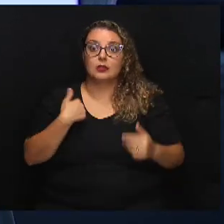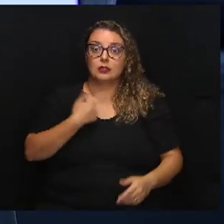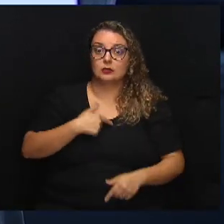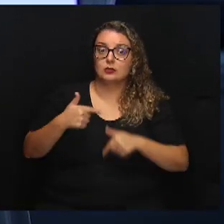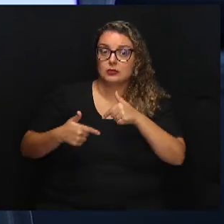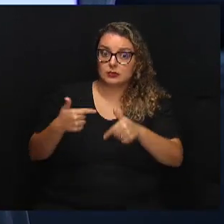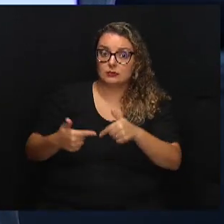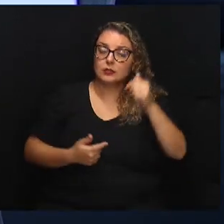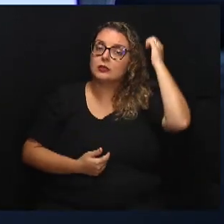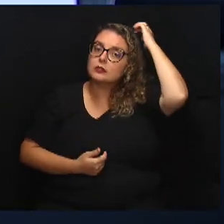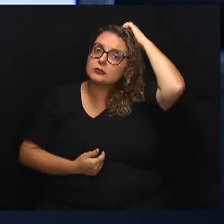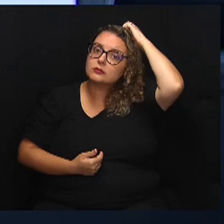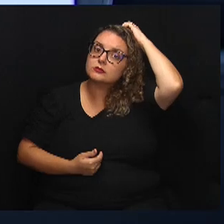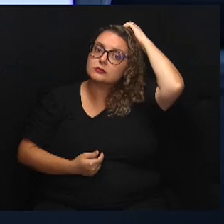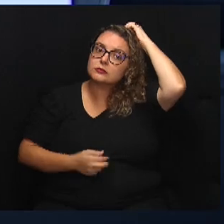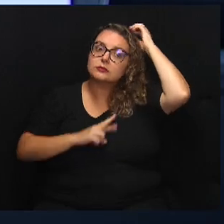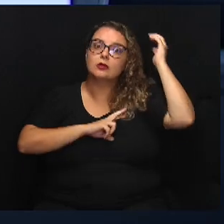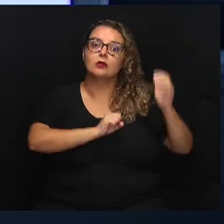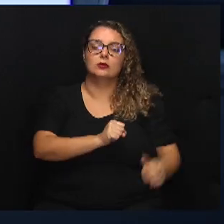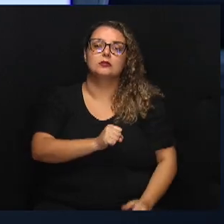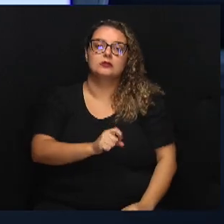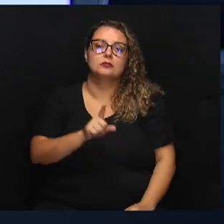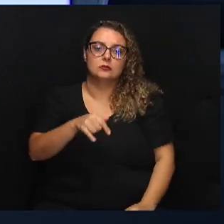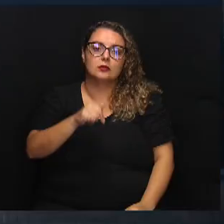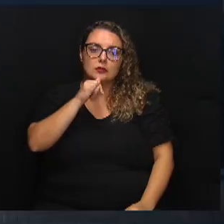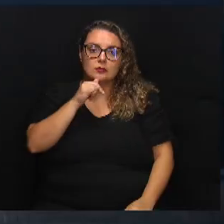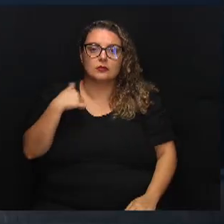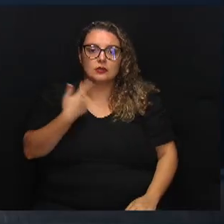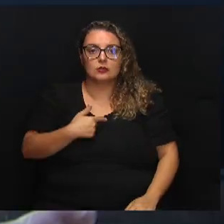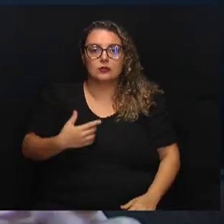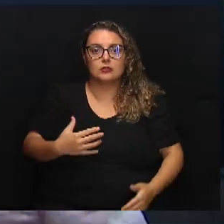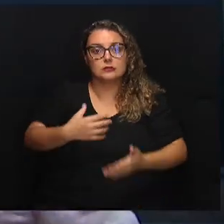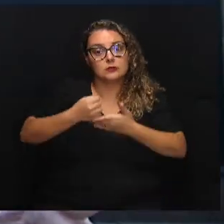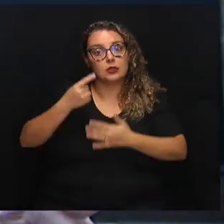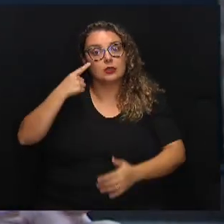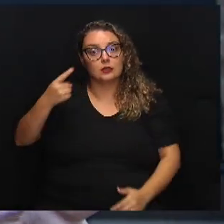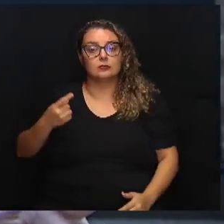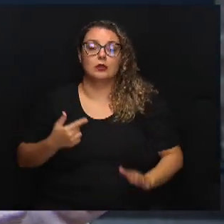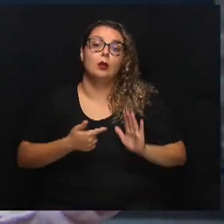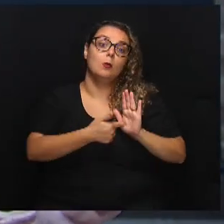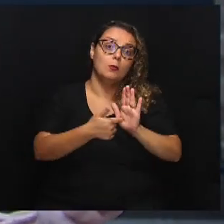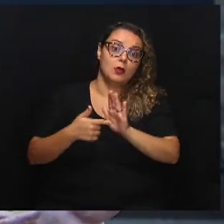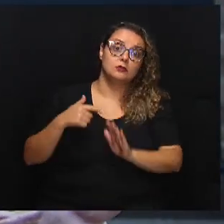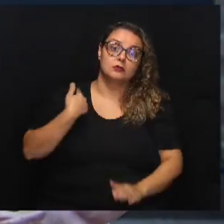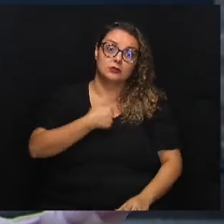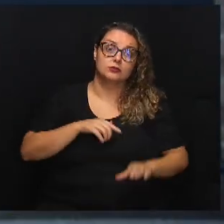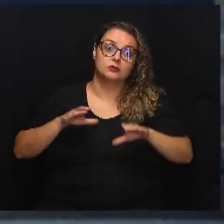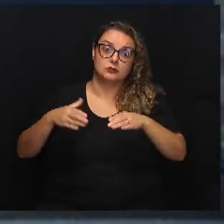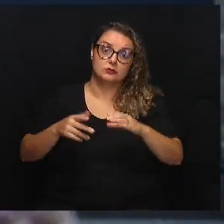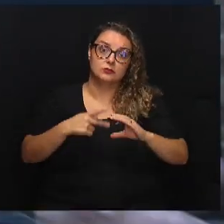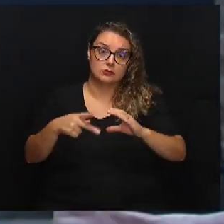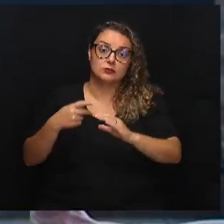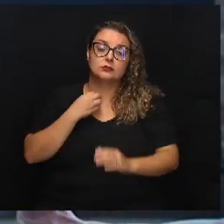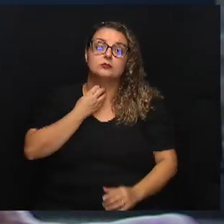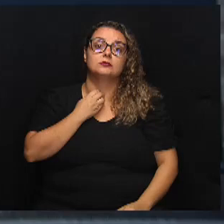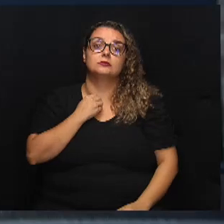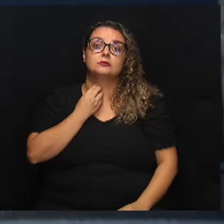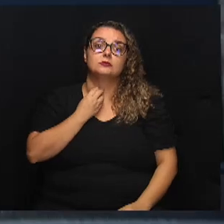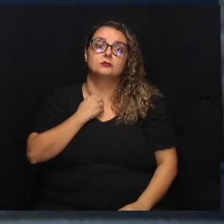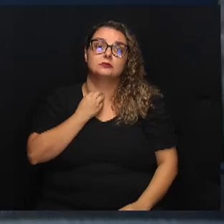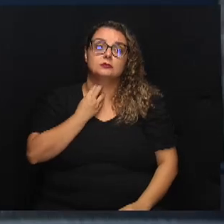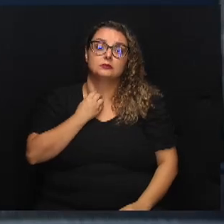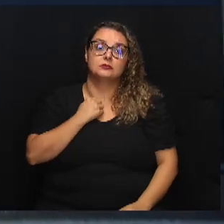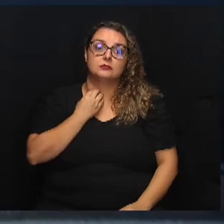trabalhar. Então, o Rossini é um exemplo e a gente vem buscar as ideias aqui de Campinas. Demonstra que o nosso parlamento tem